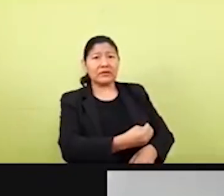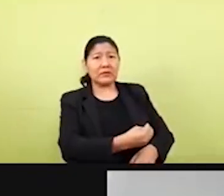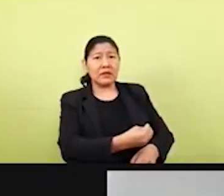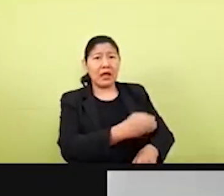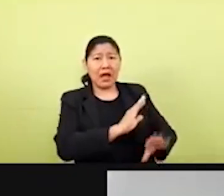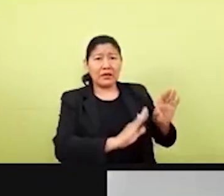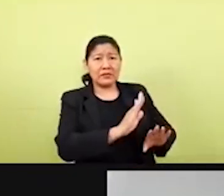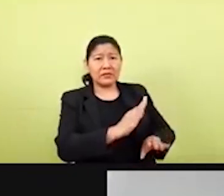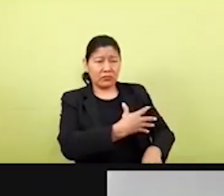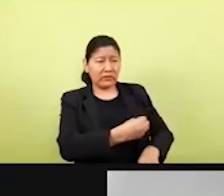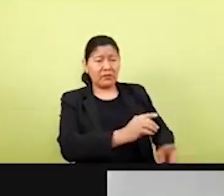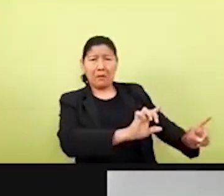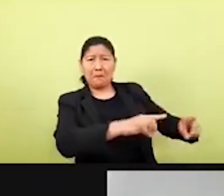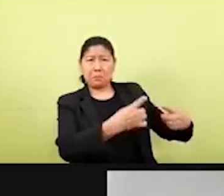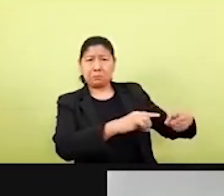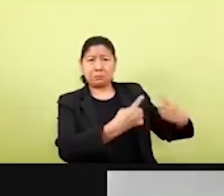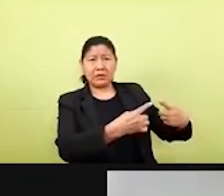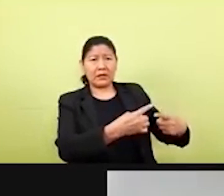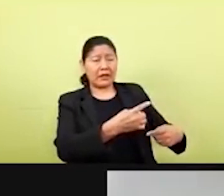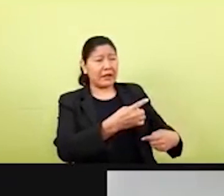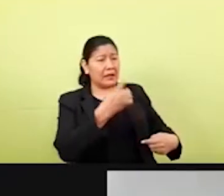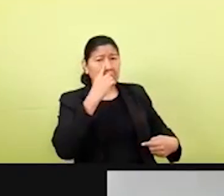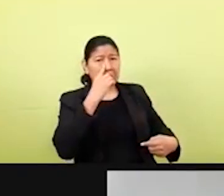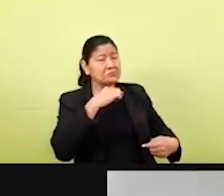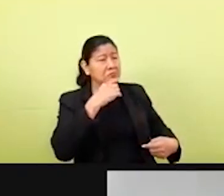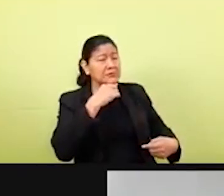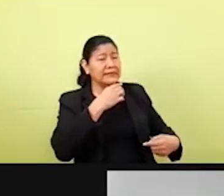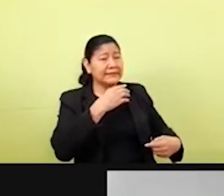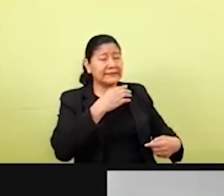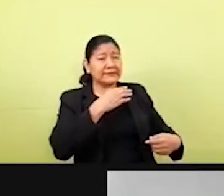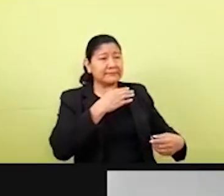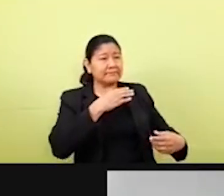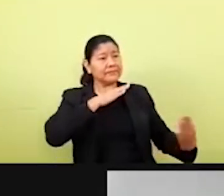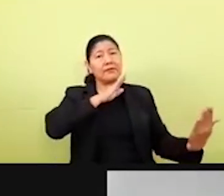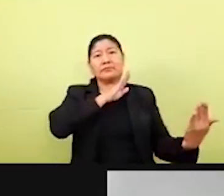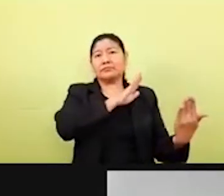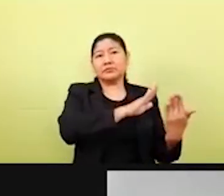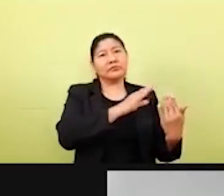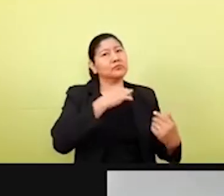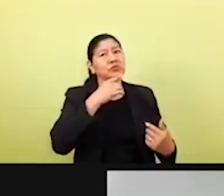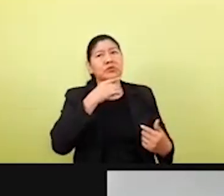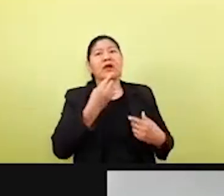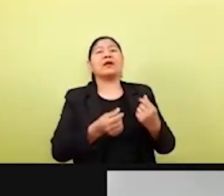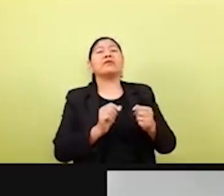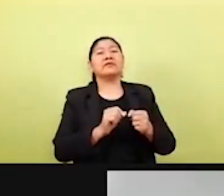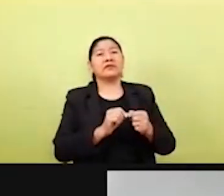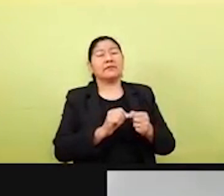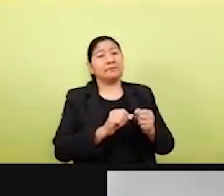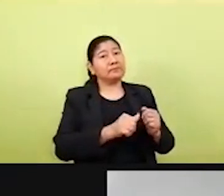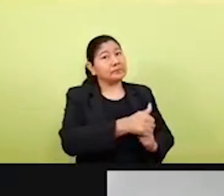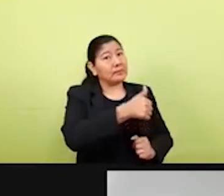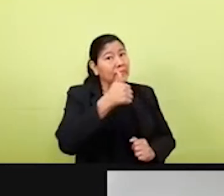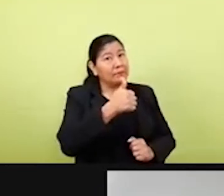vezes julga, né? Ela não consegue sair, não sai porque não quer, né? Então, primeiro é o acolhimento, o